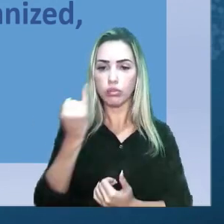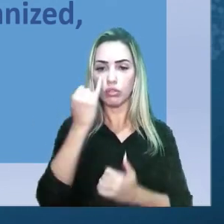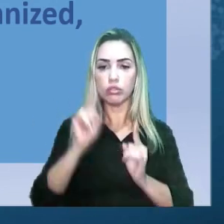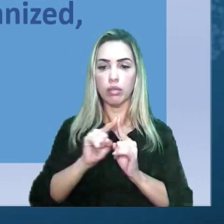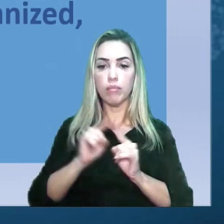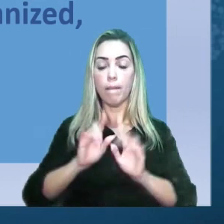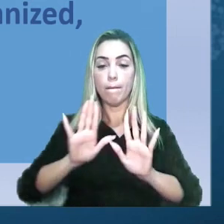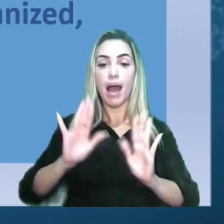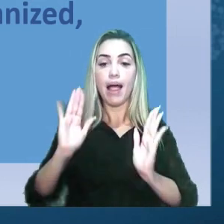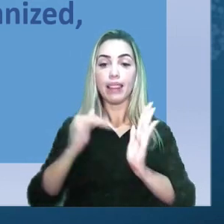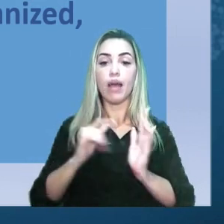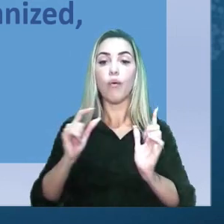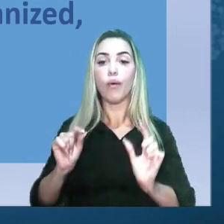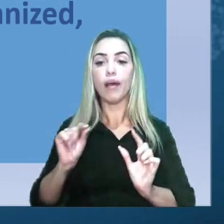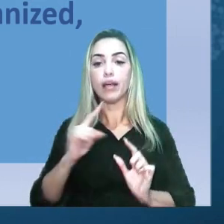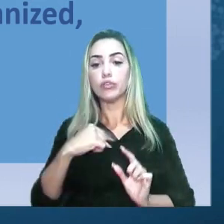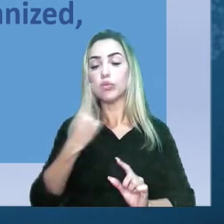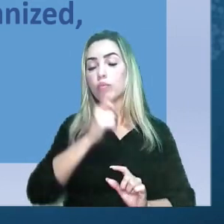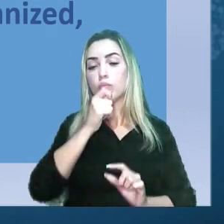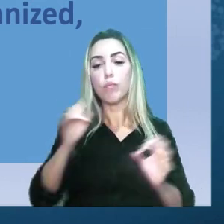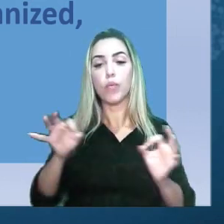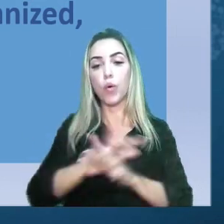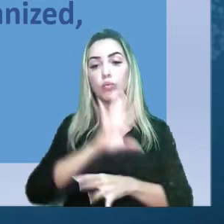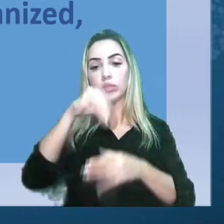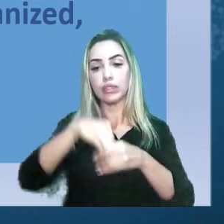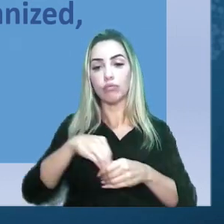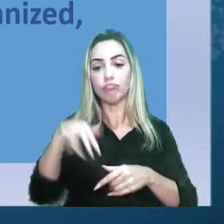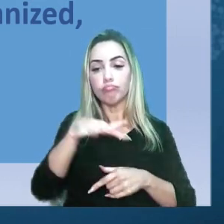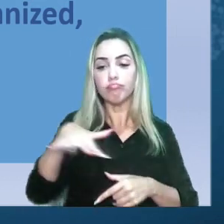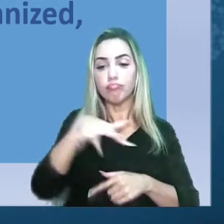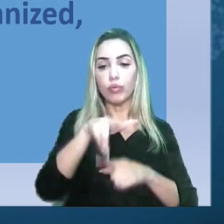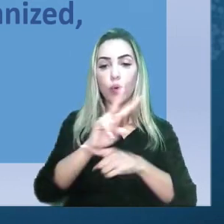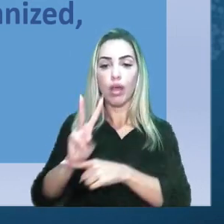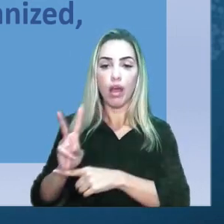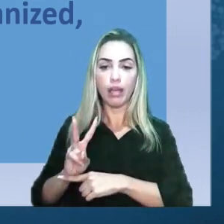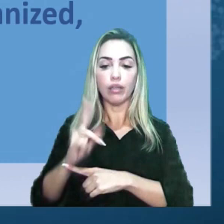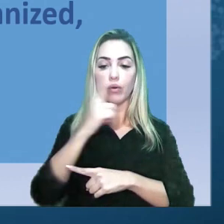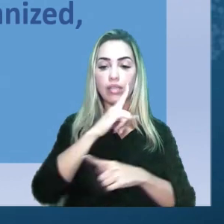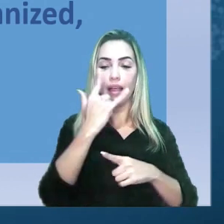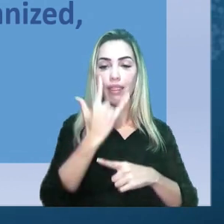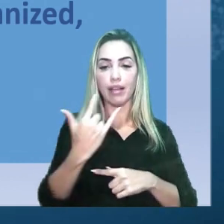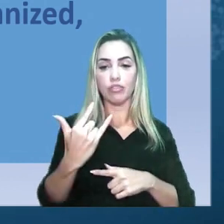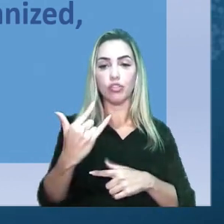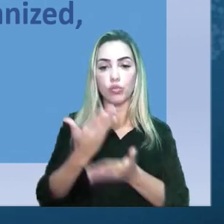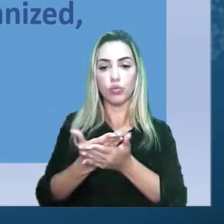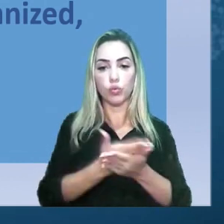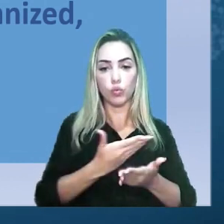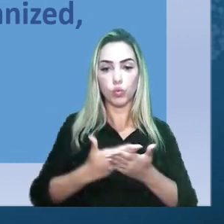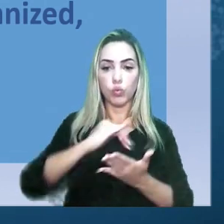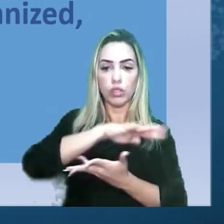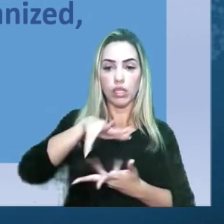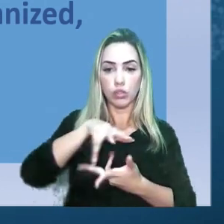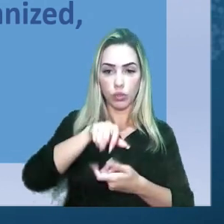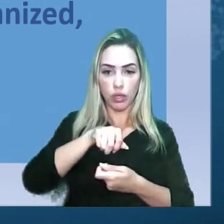até então, nós não estávamos dentro dessa seara regulatória que fosse atrativa aos estudos internacionais.